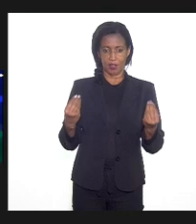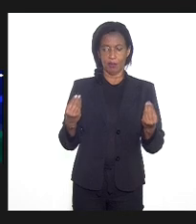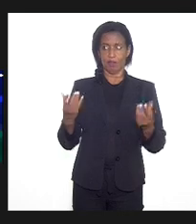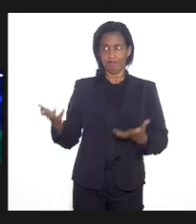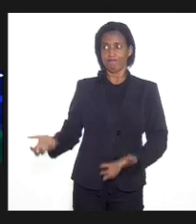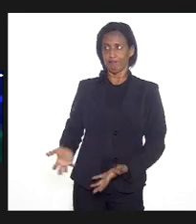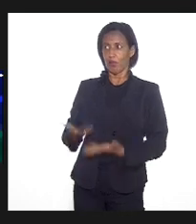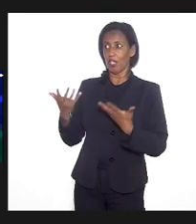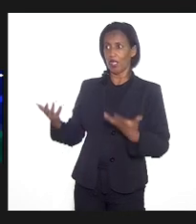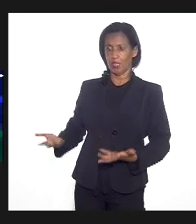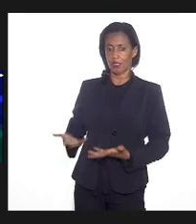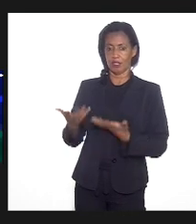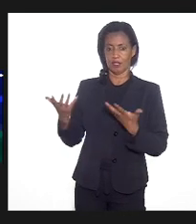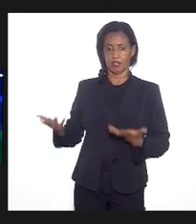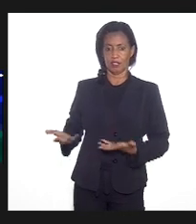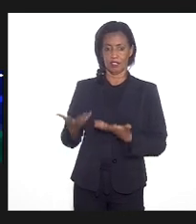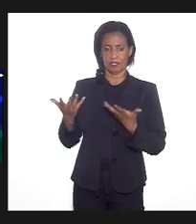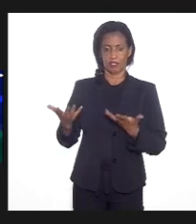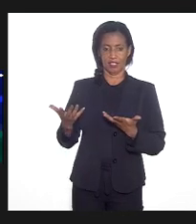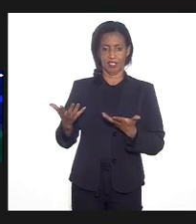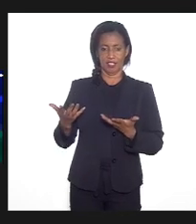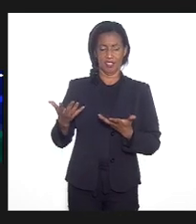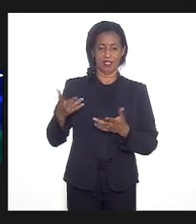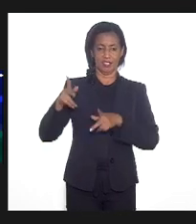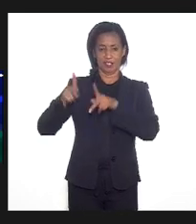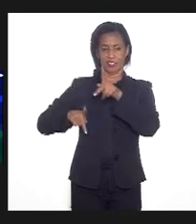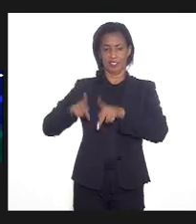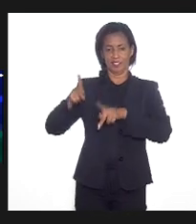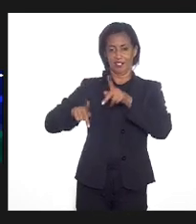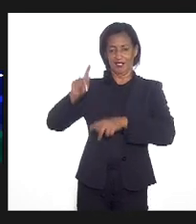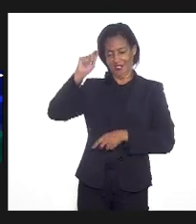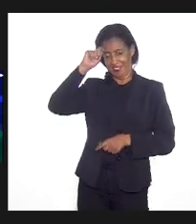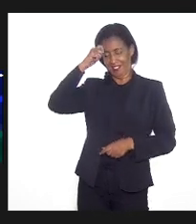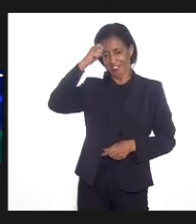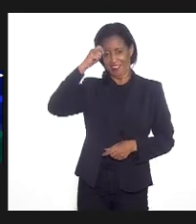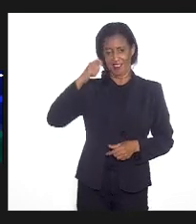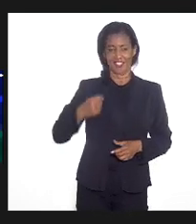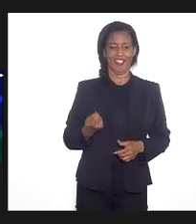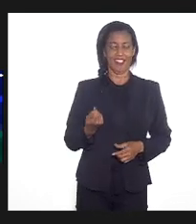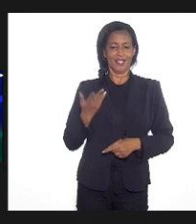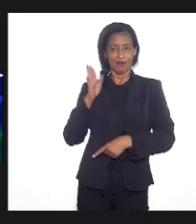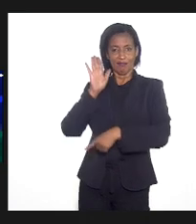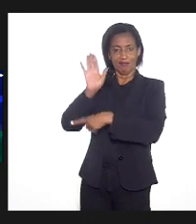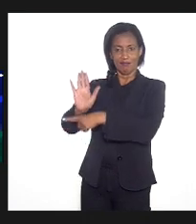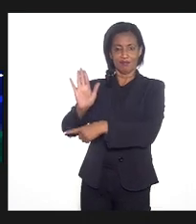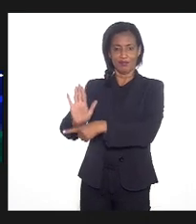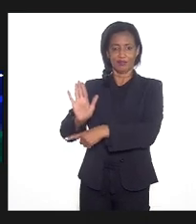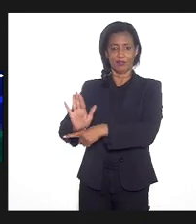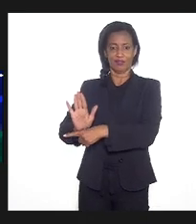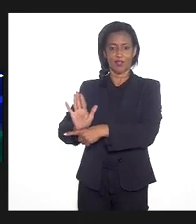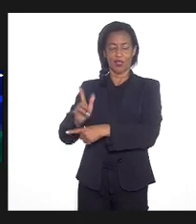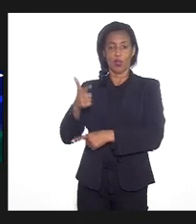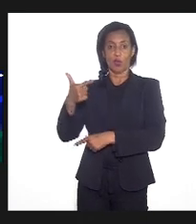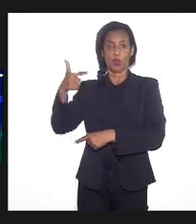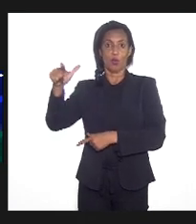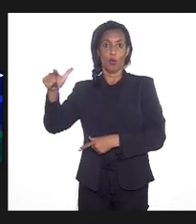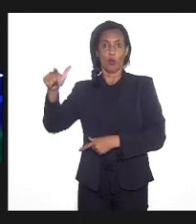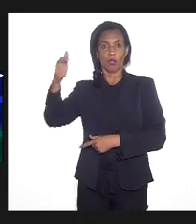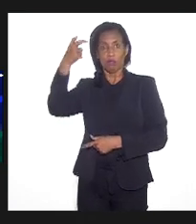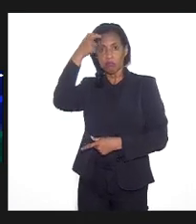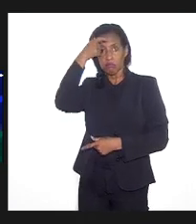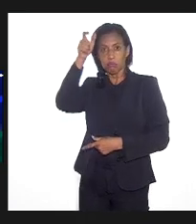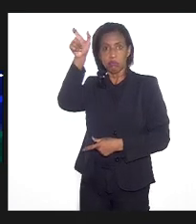engrandece a nós, população preta, nós, mulheres pretas, que defendemos, né, uma outra